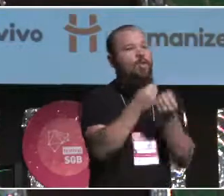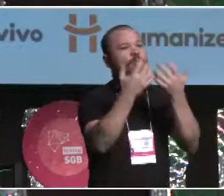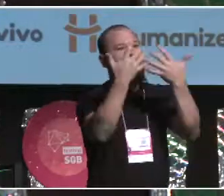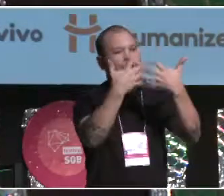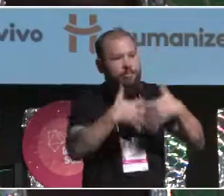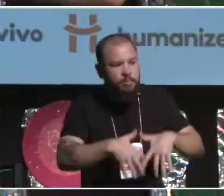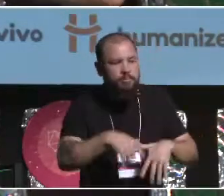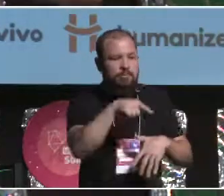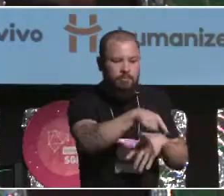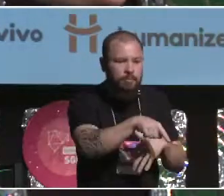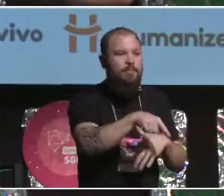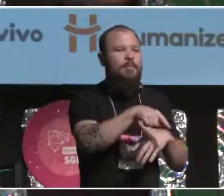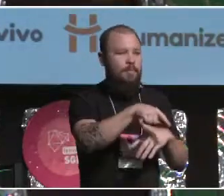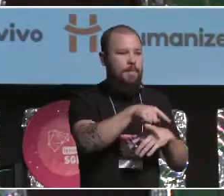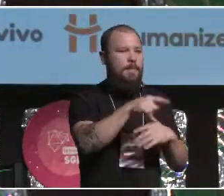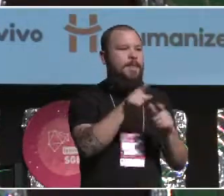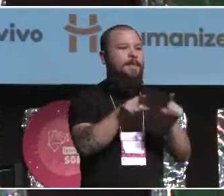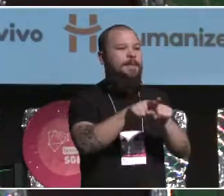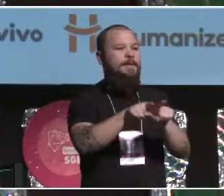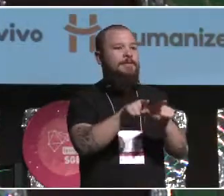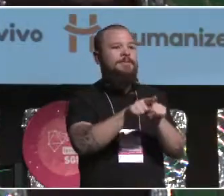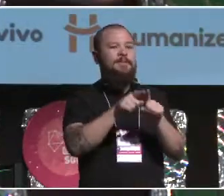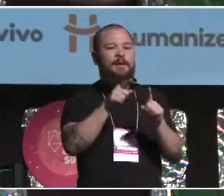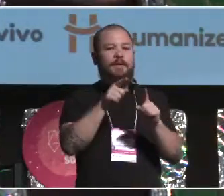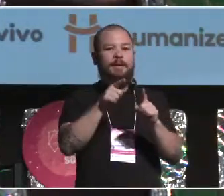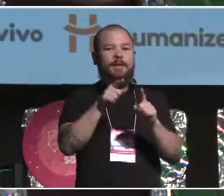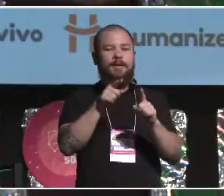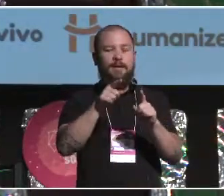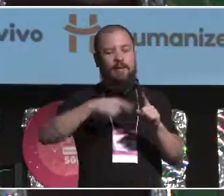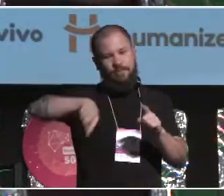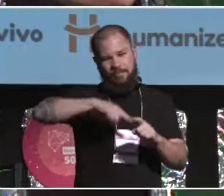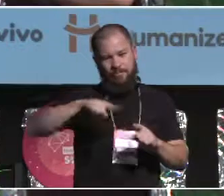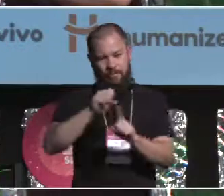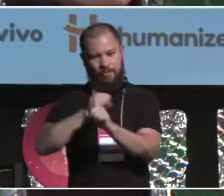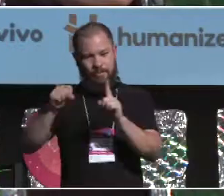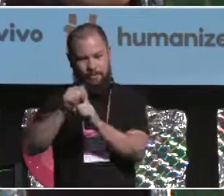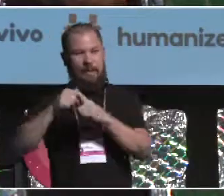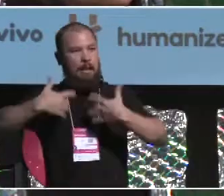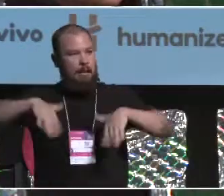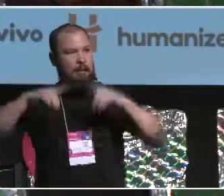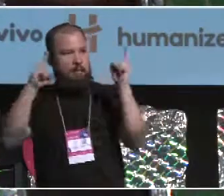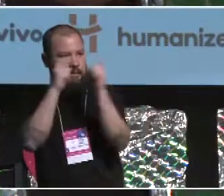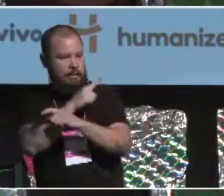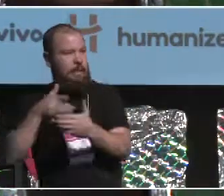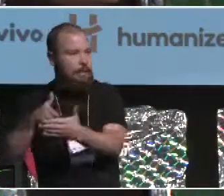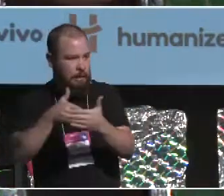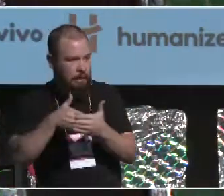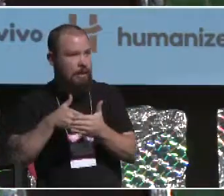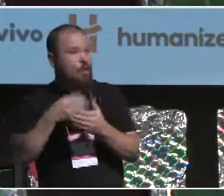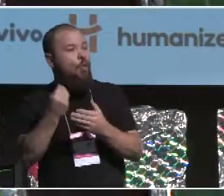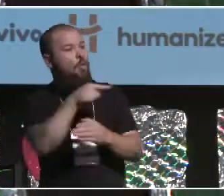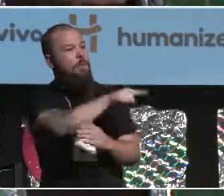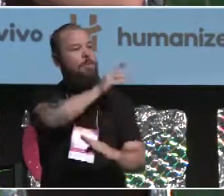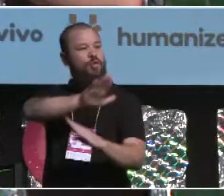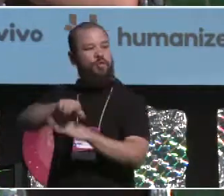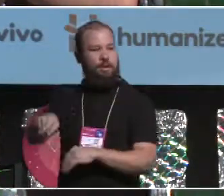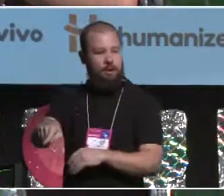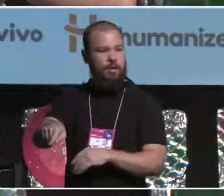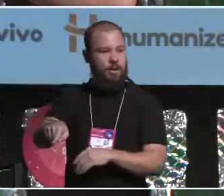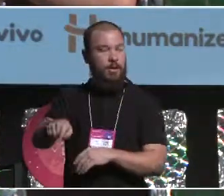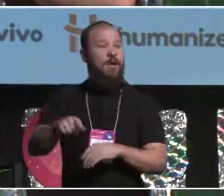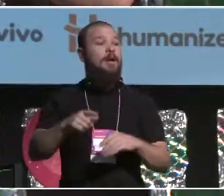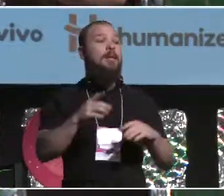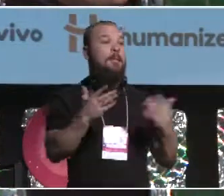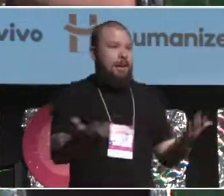funcional, e seja mais uma questão emocional e espiritual que a nossa sociedade esteja passando. Mas o fato, e aí conectando com o tema do nosso painel, é que